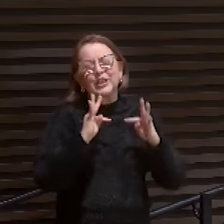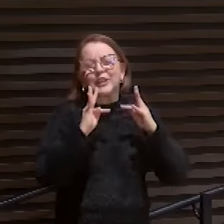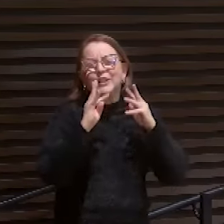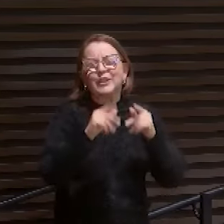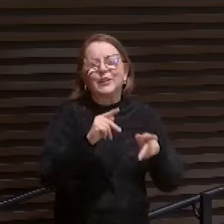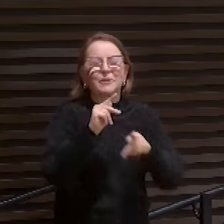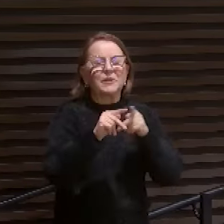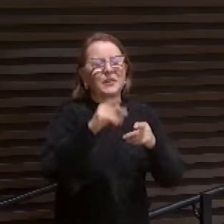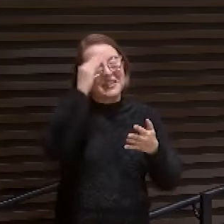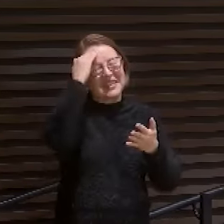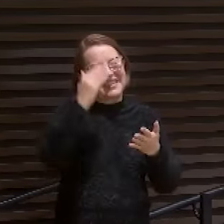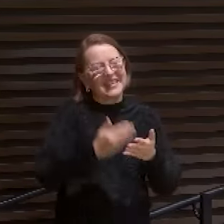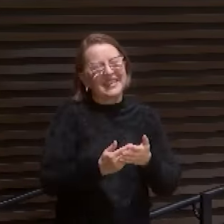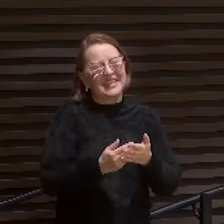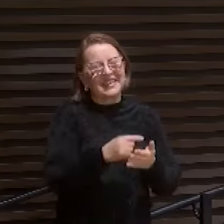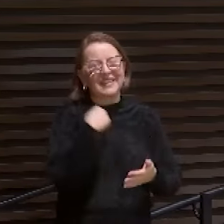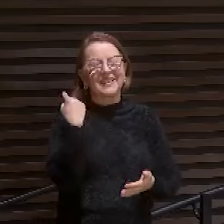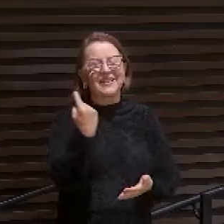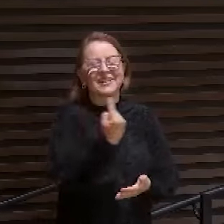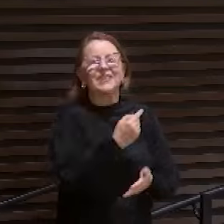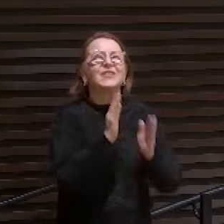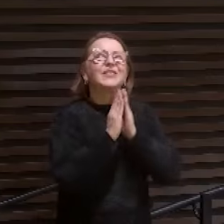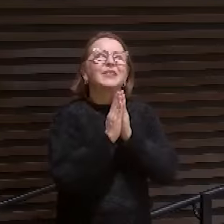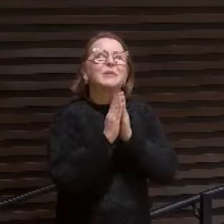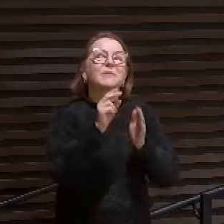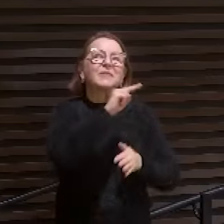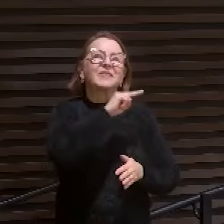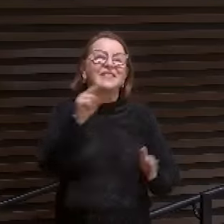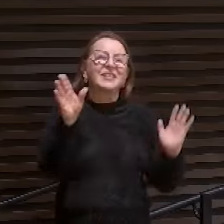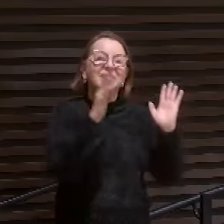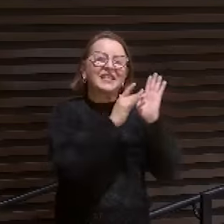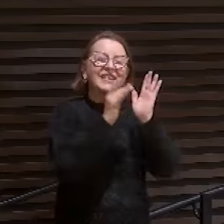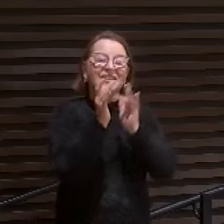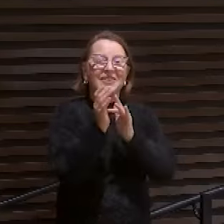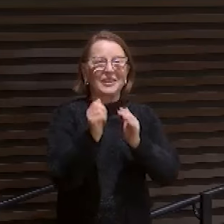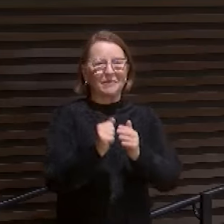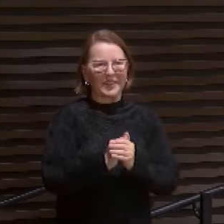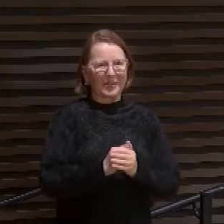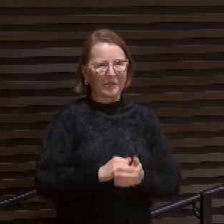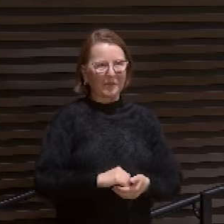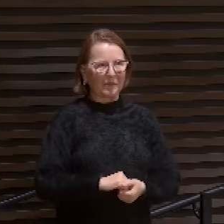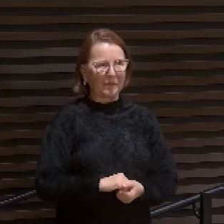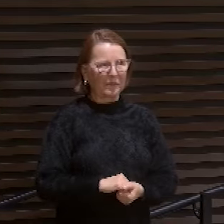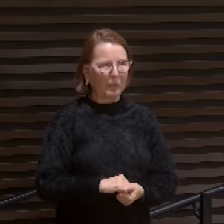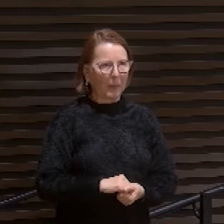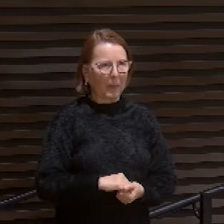creem. Nós oramos em nome de Jesus. Amém.